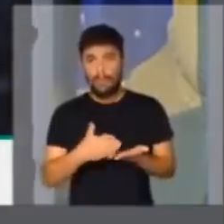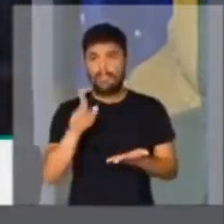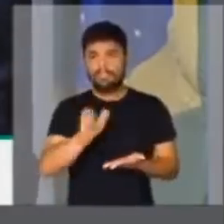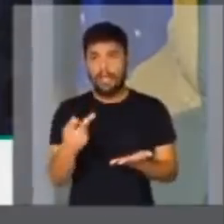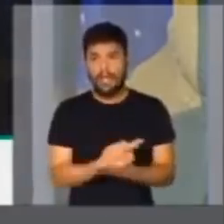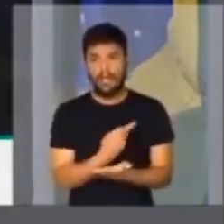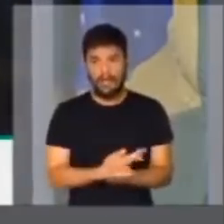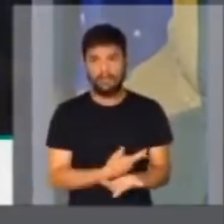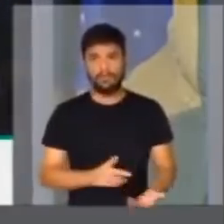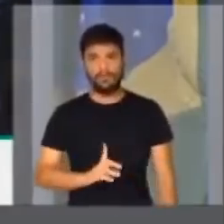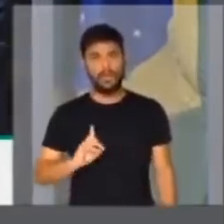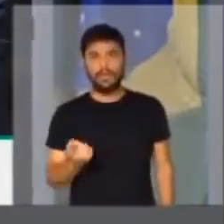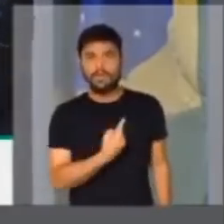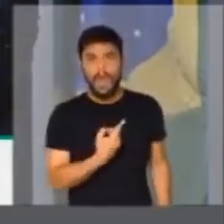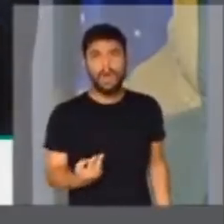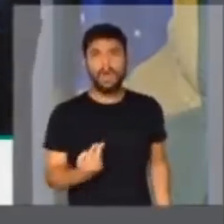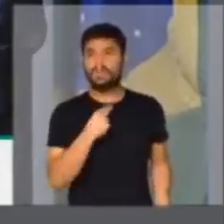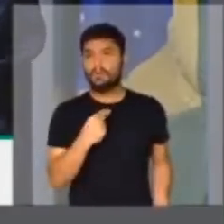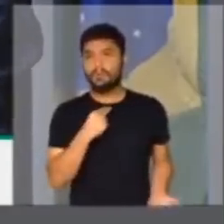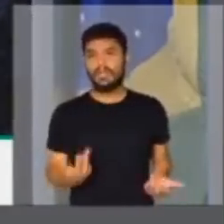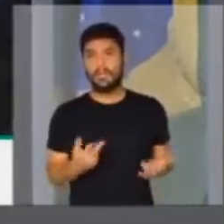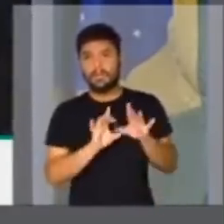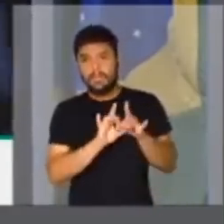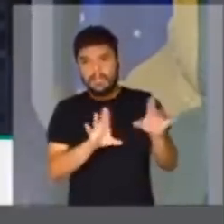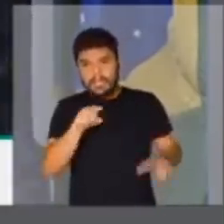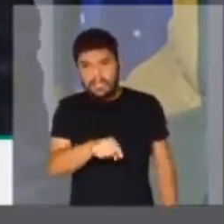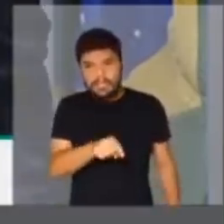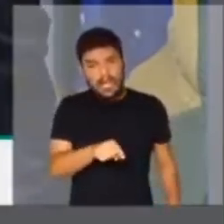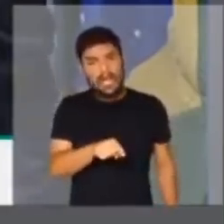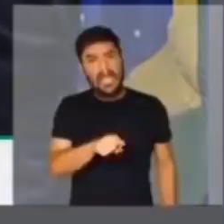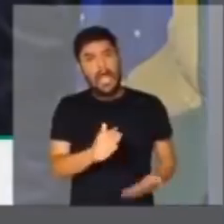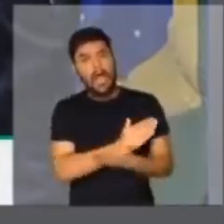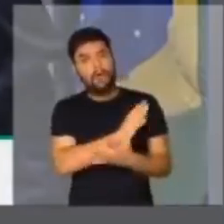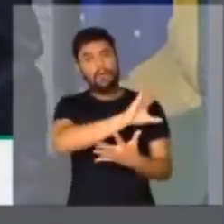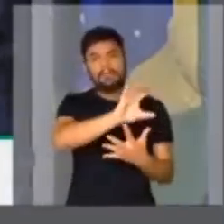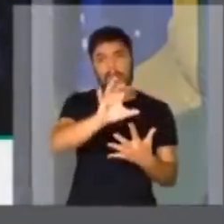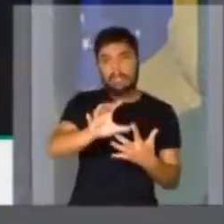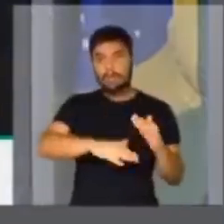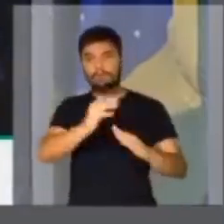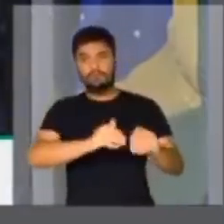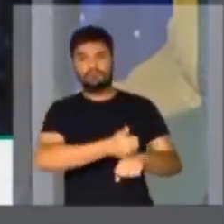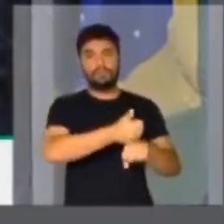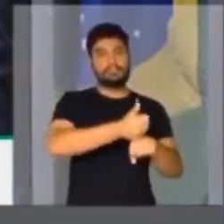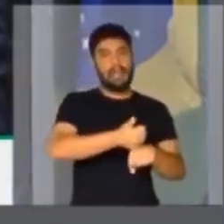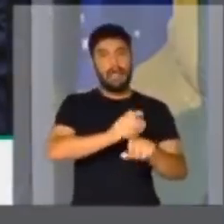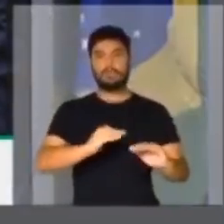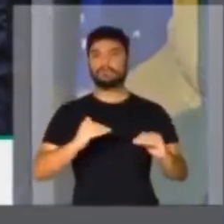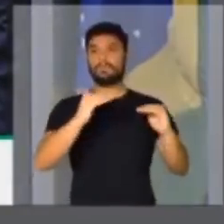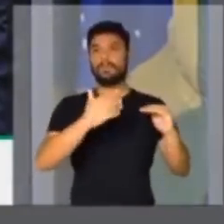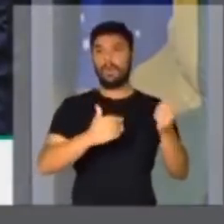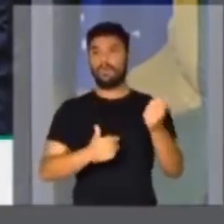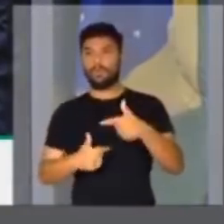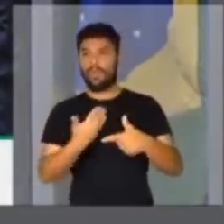começa errado. Nós não podemos mais permitir que certas categorias tenham vantagens às custas do erário